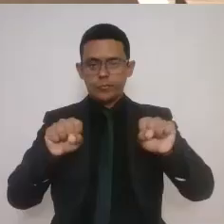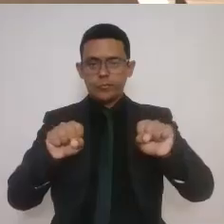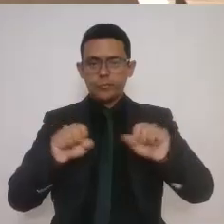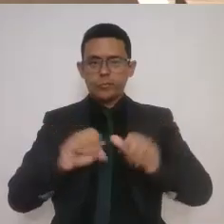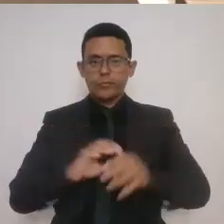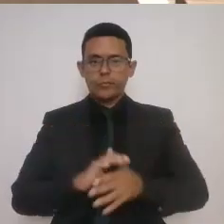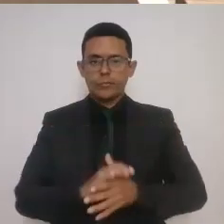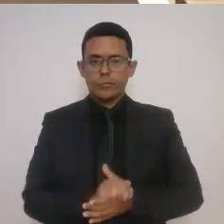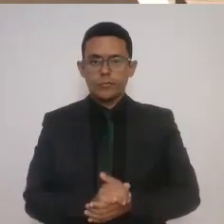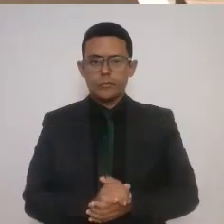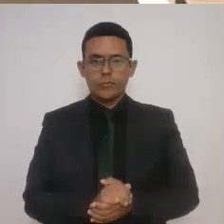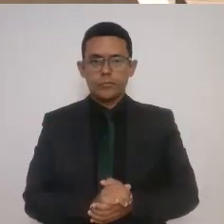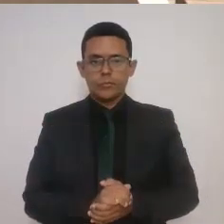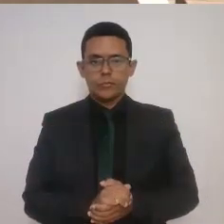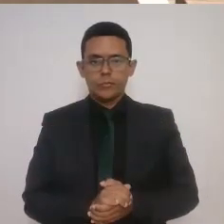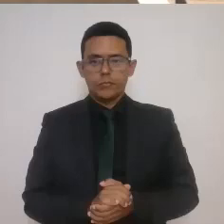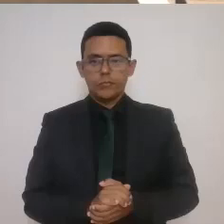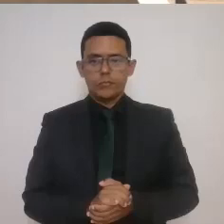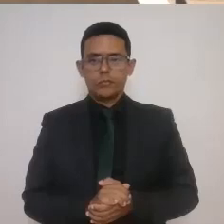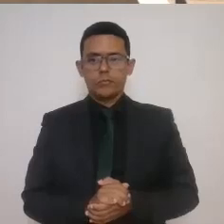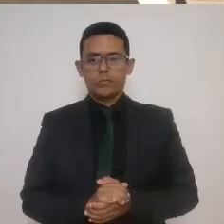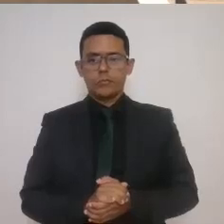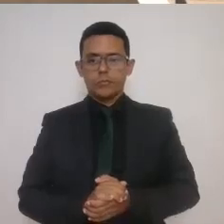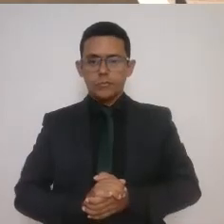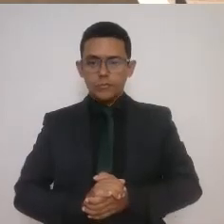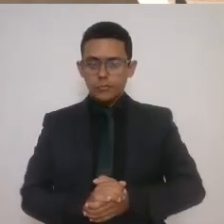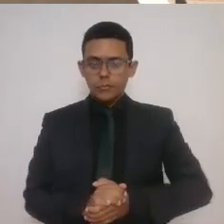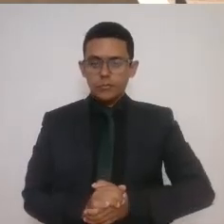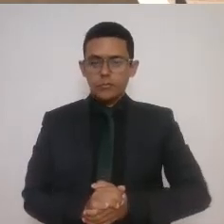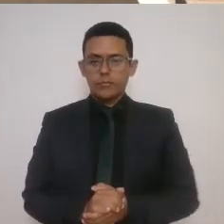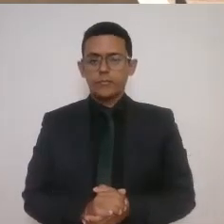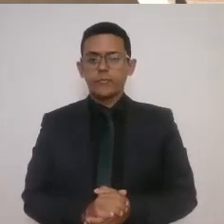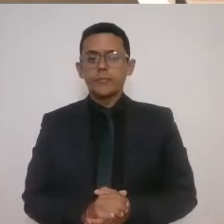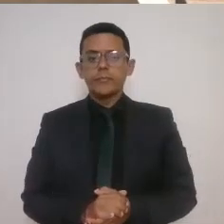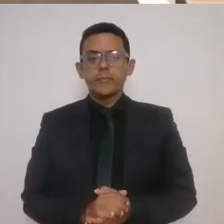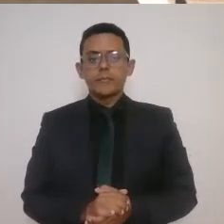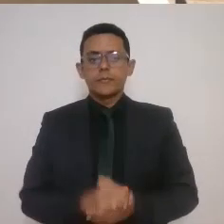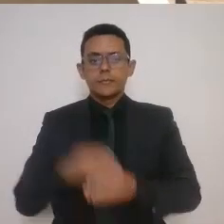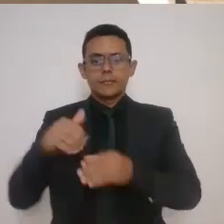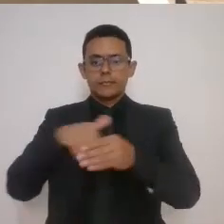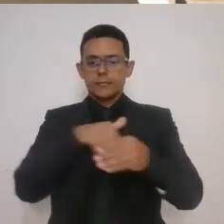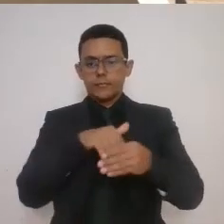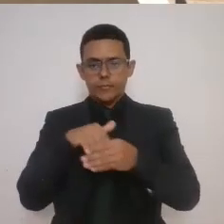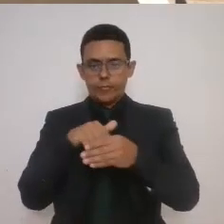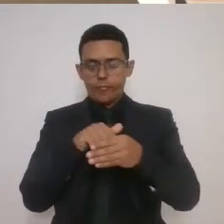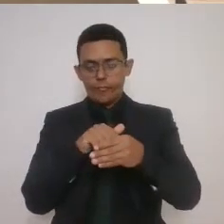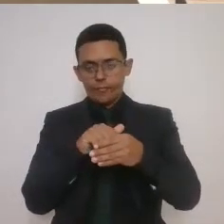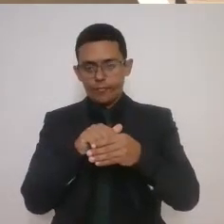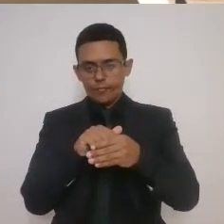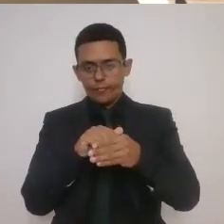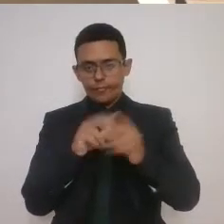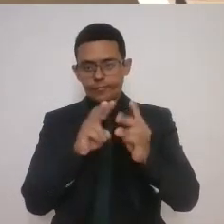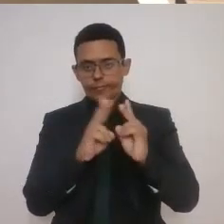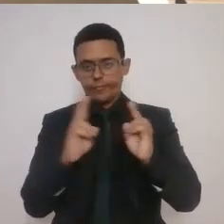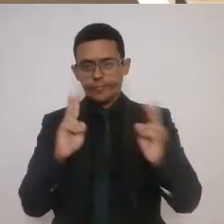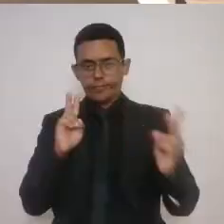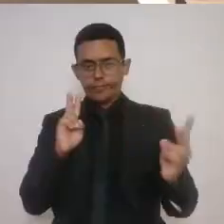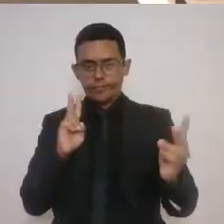Não, Ah, dá sim, para certo, certo, conjugar. virtual. Então, pelos votos aqui registrados,